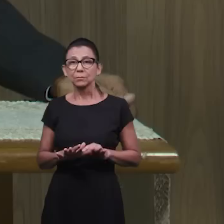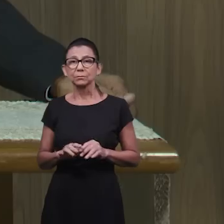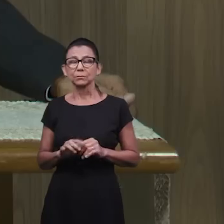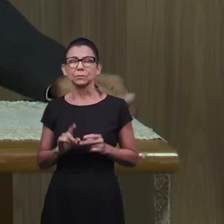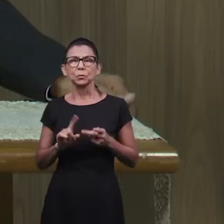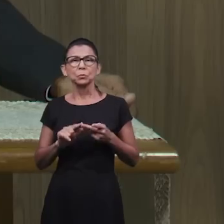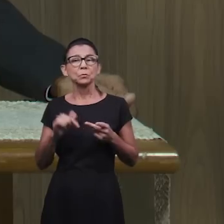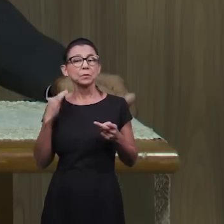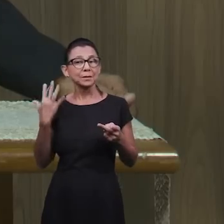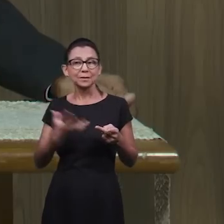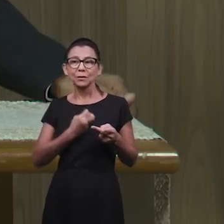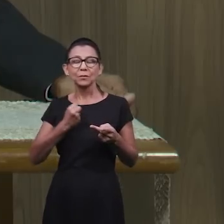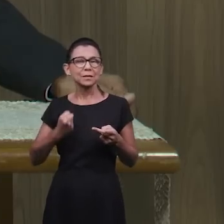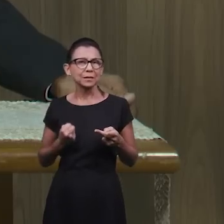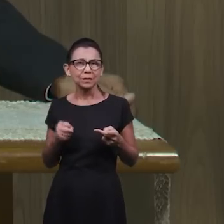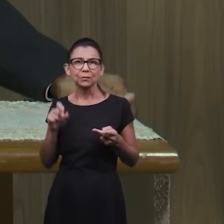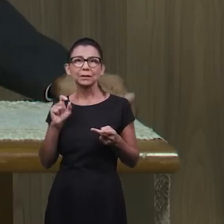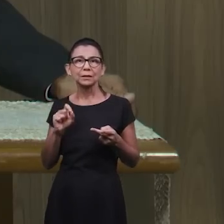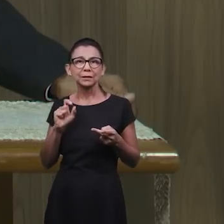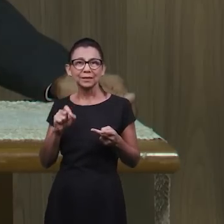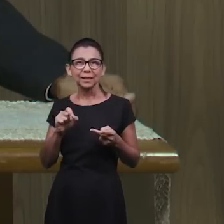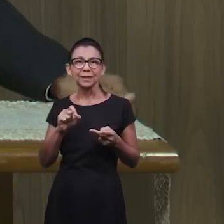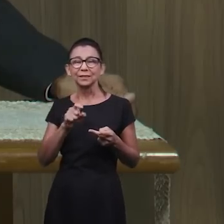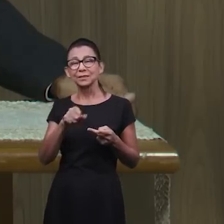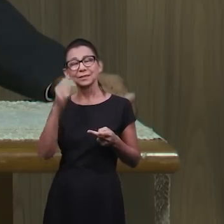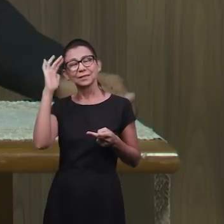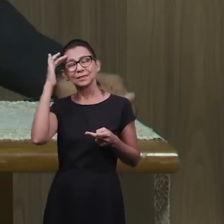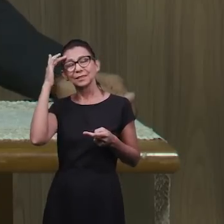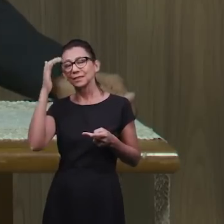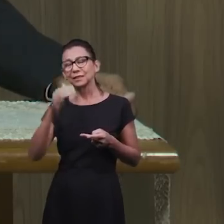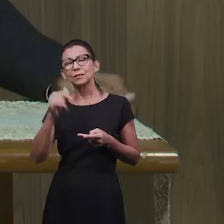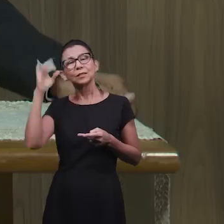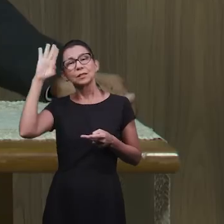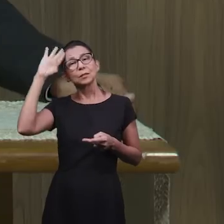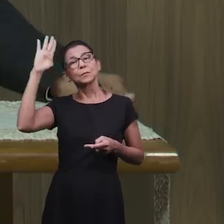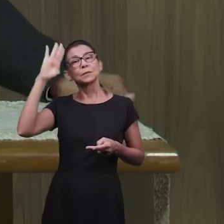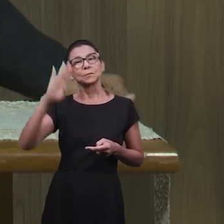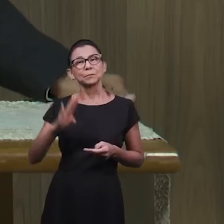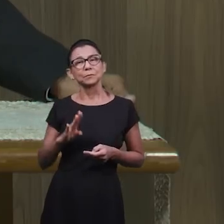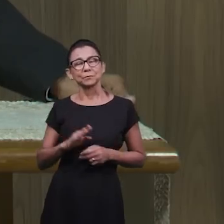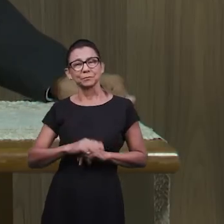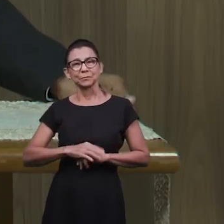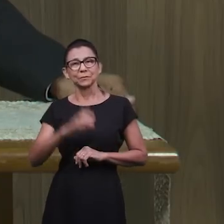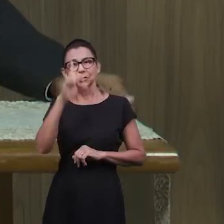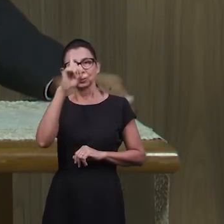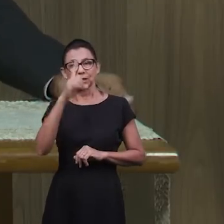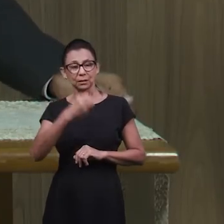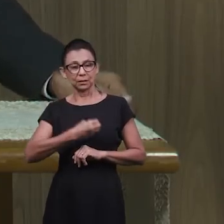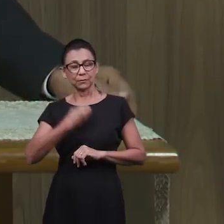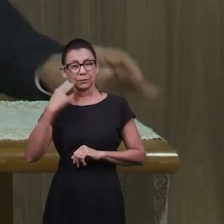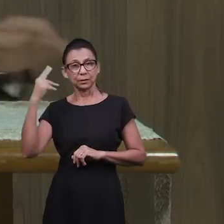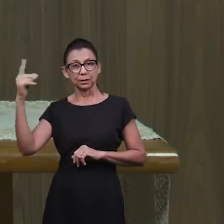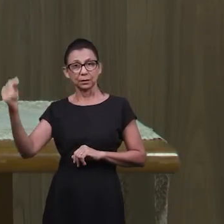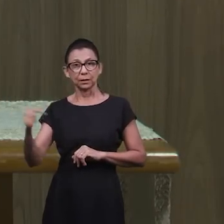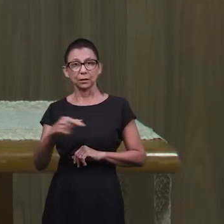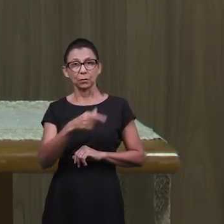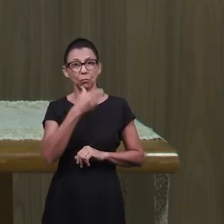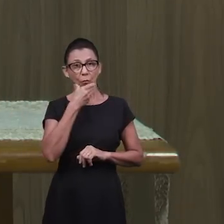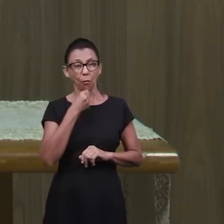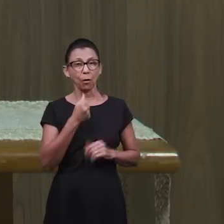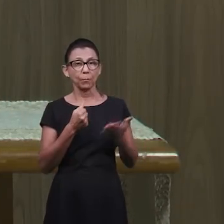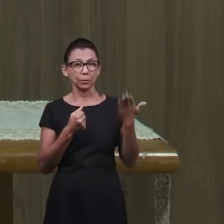o teu problema, a principal coisa é você ter direito a uma eternidade. Aquele homem